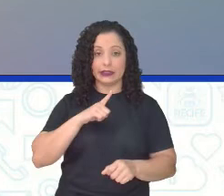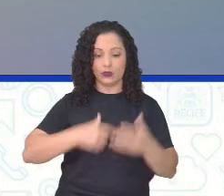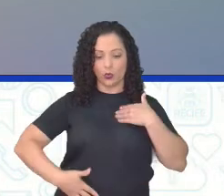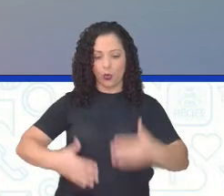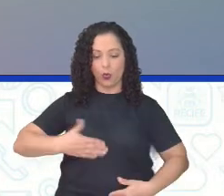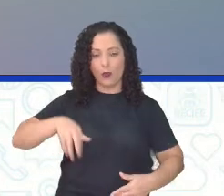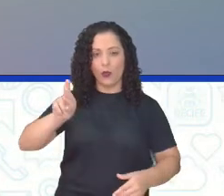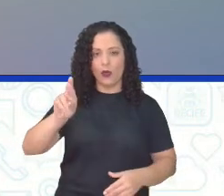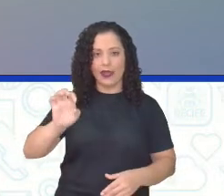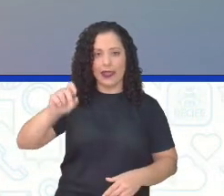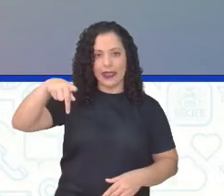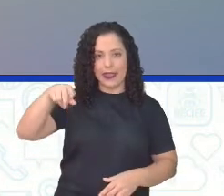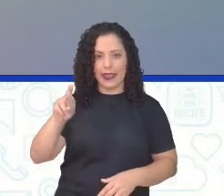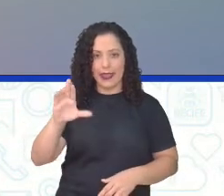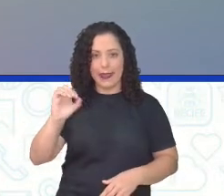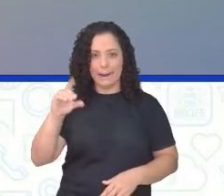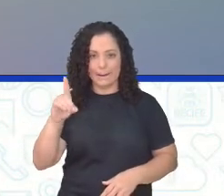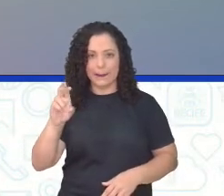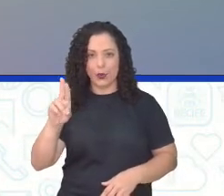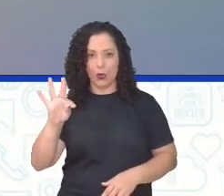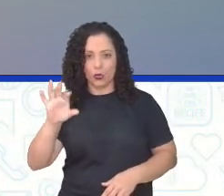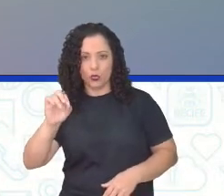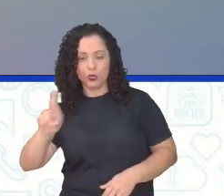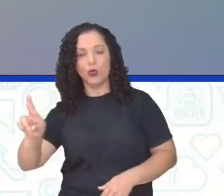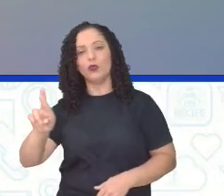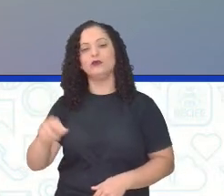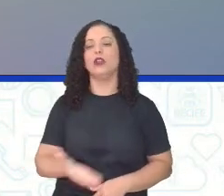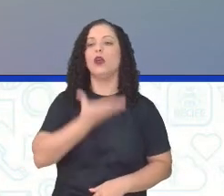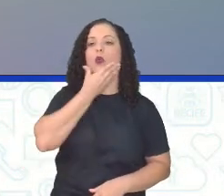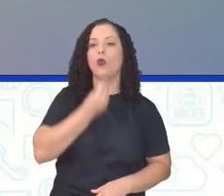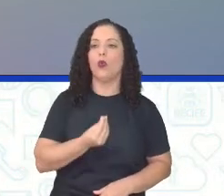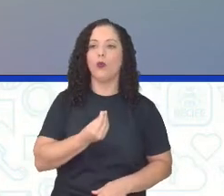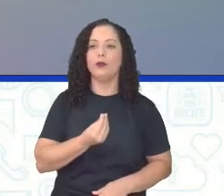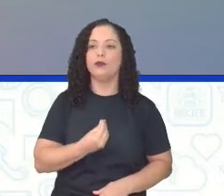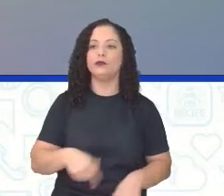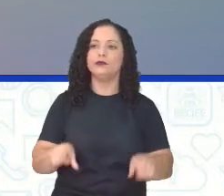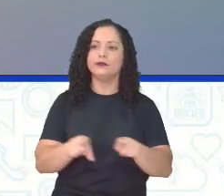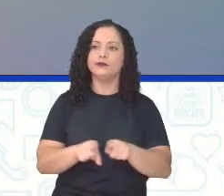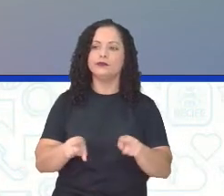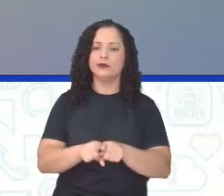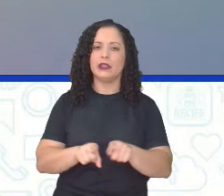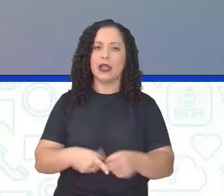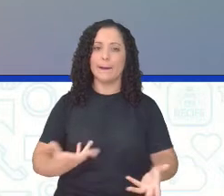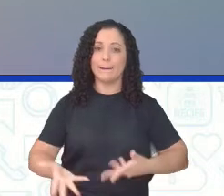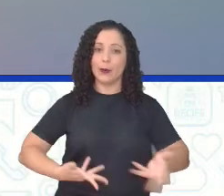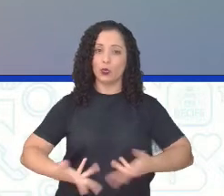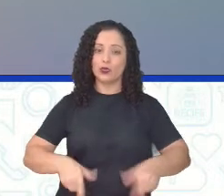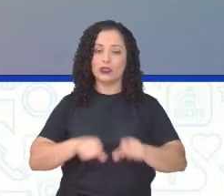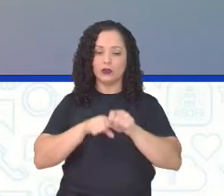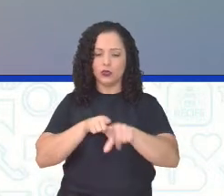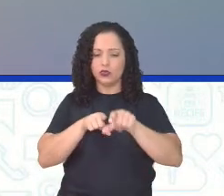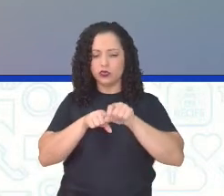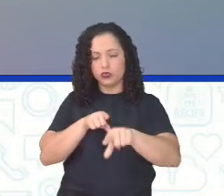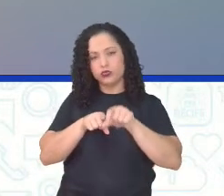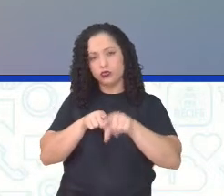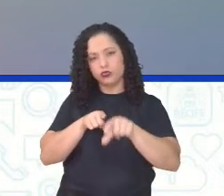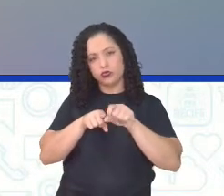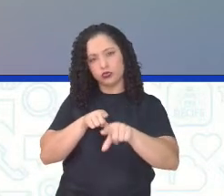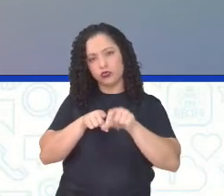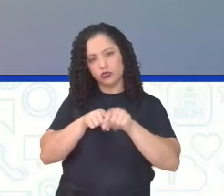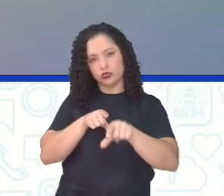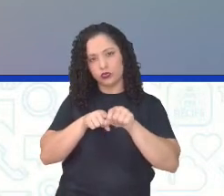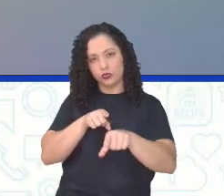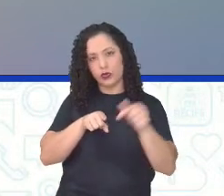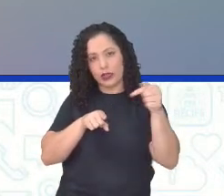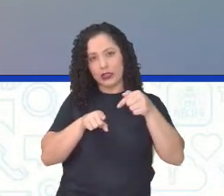reprodutor masculino, e aí a gente vai colocar, ó, que funciona para produzir e depositar esperma, sabendo que esse esperma é um líquido,